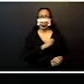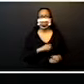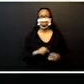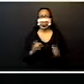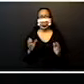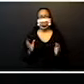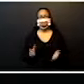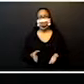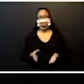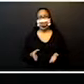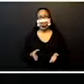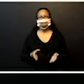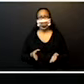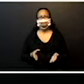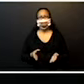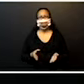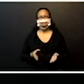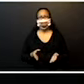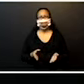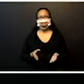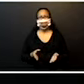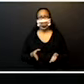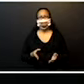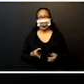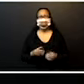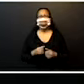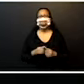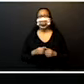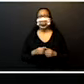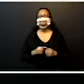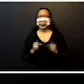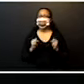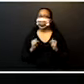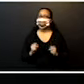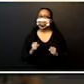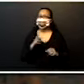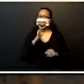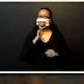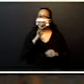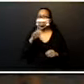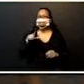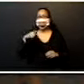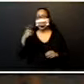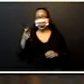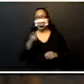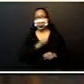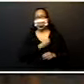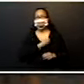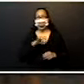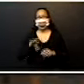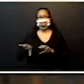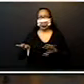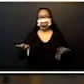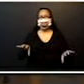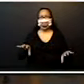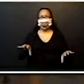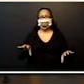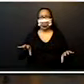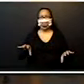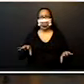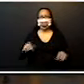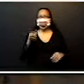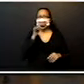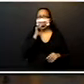item, terá a oportunidade de conhecer outras decomposições. Só um exemplo, gente.